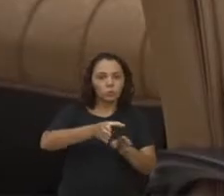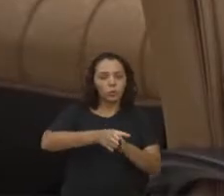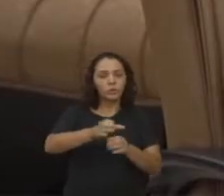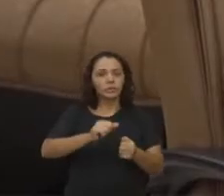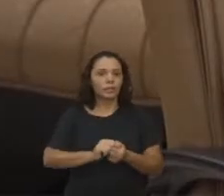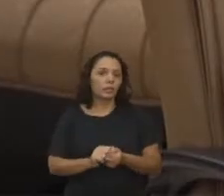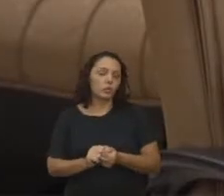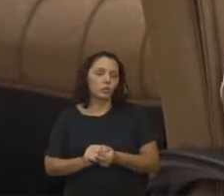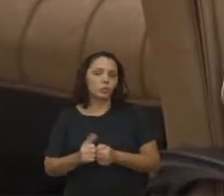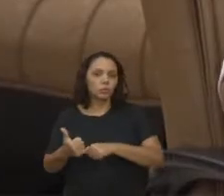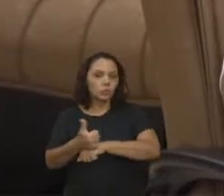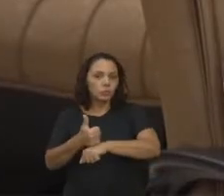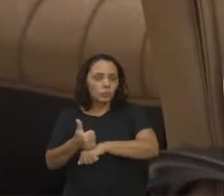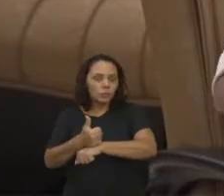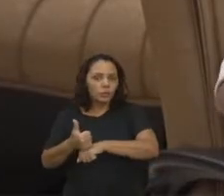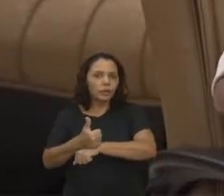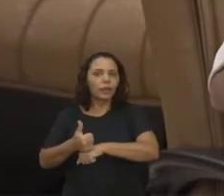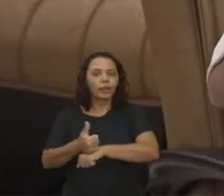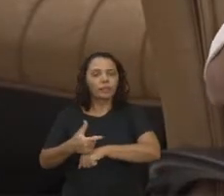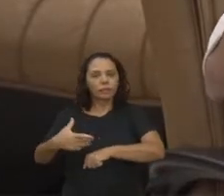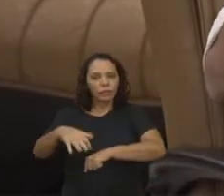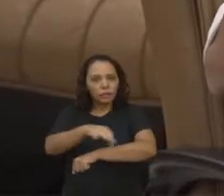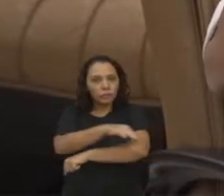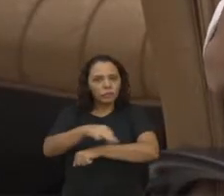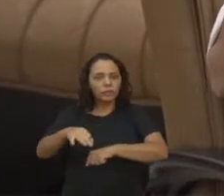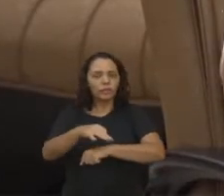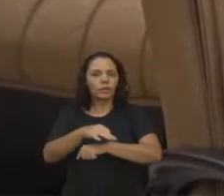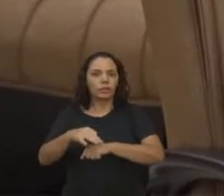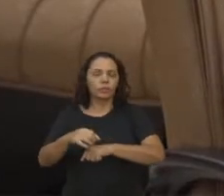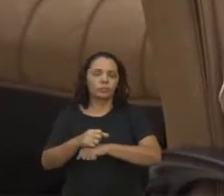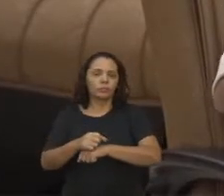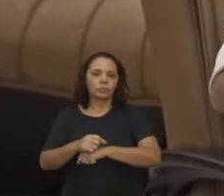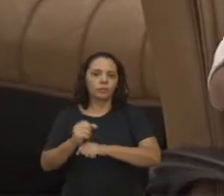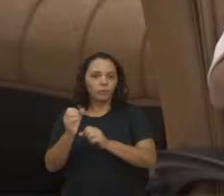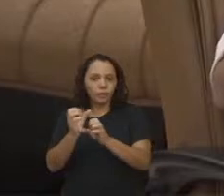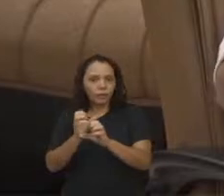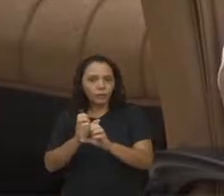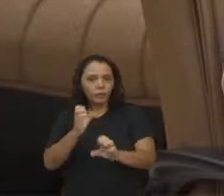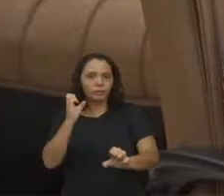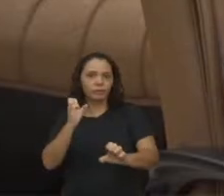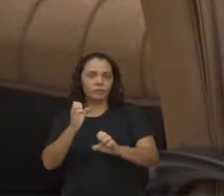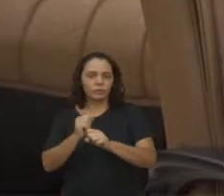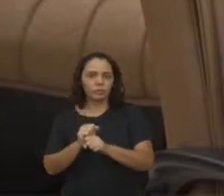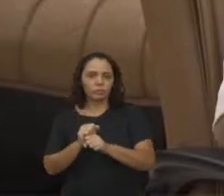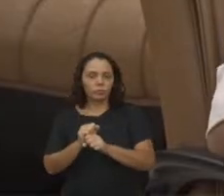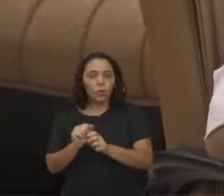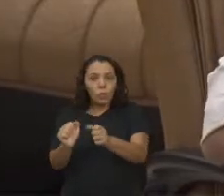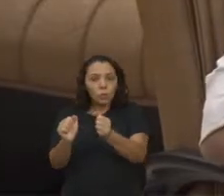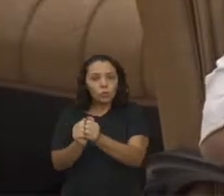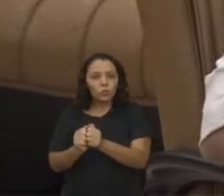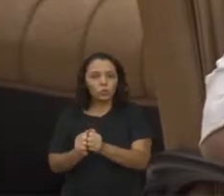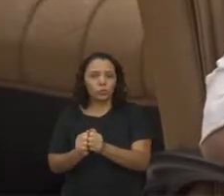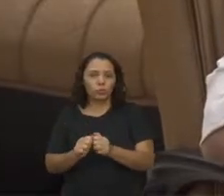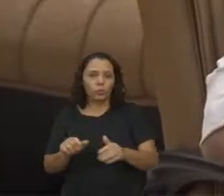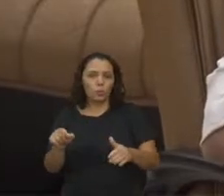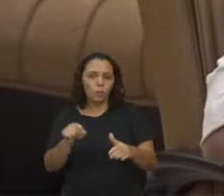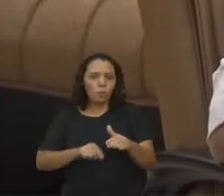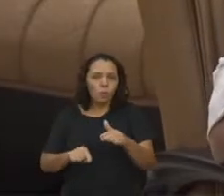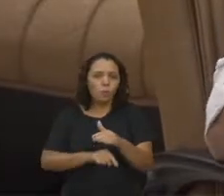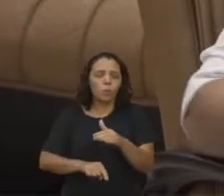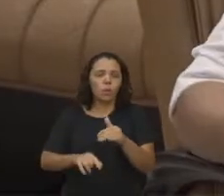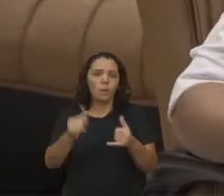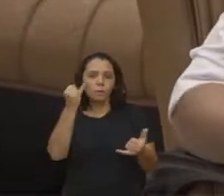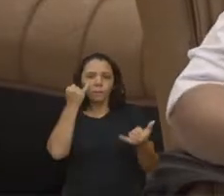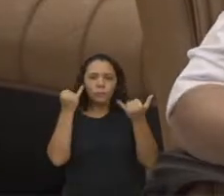Engenheiros, para que a gente possa conversar a fundo, com substância, com informação, sobre